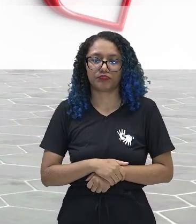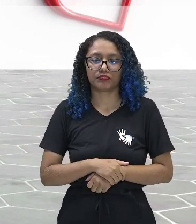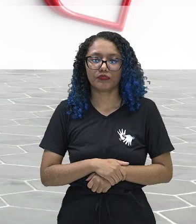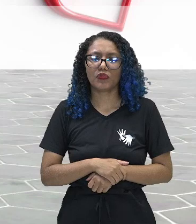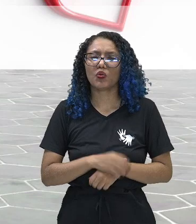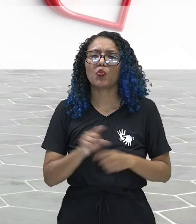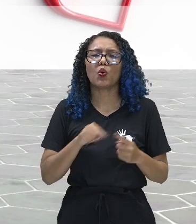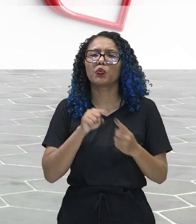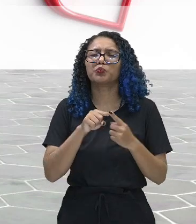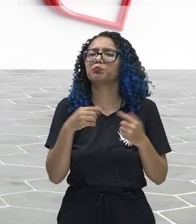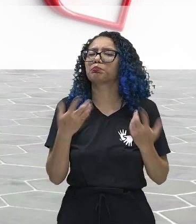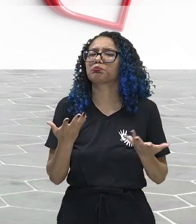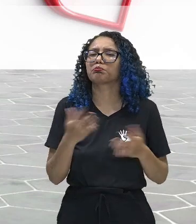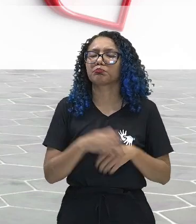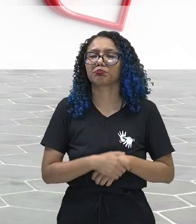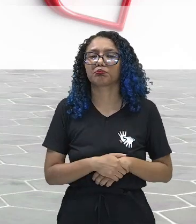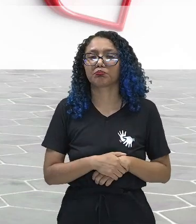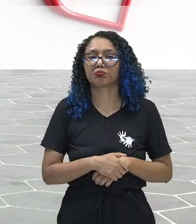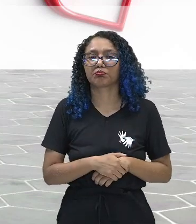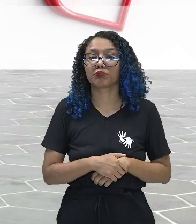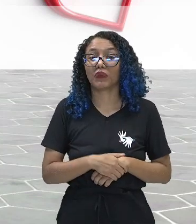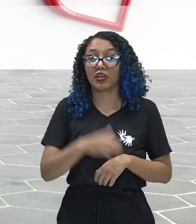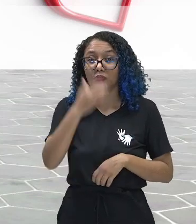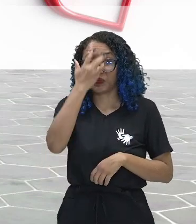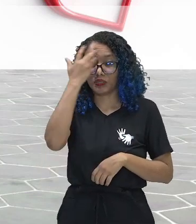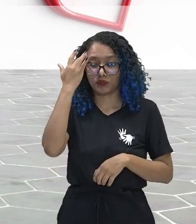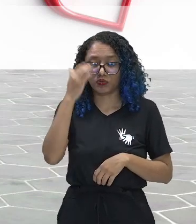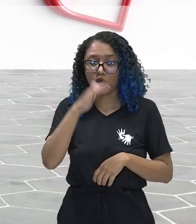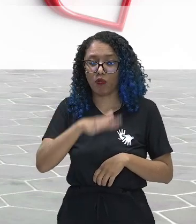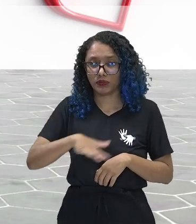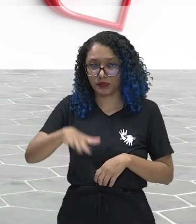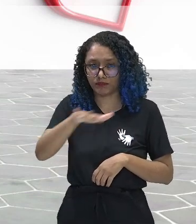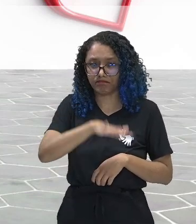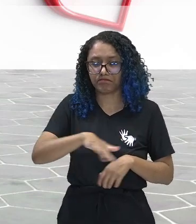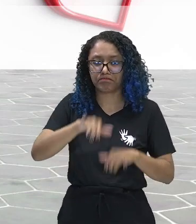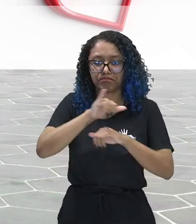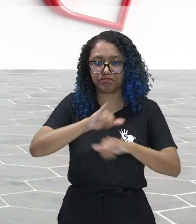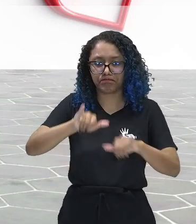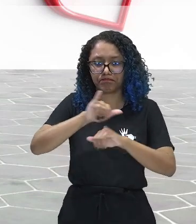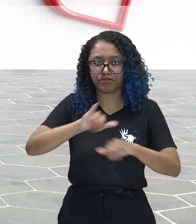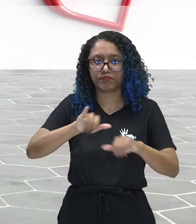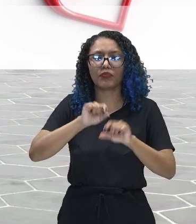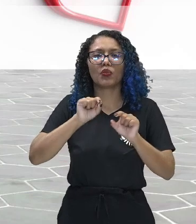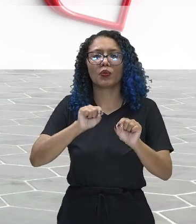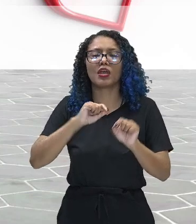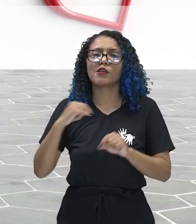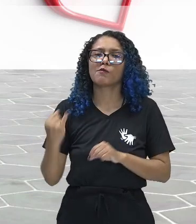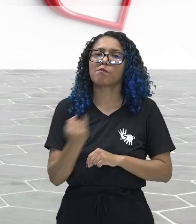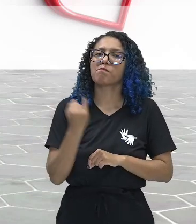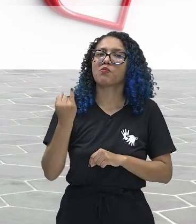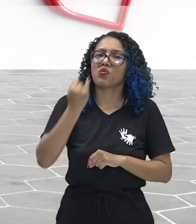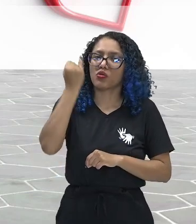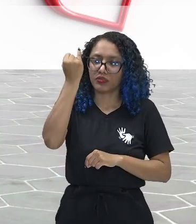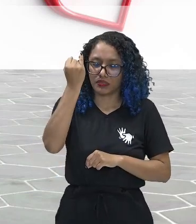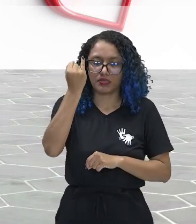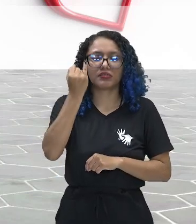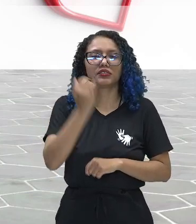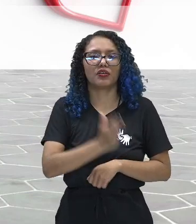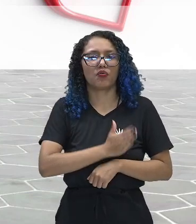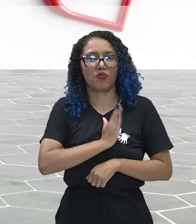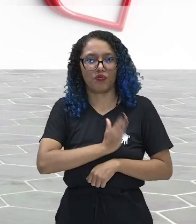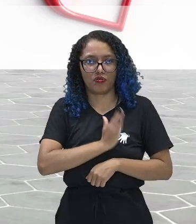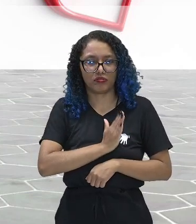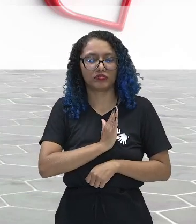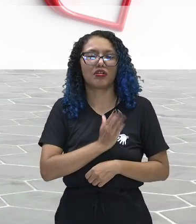é conscientizar as pessoas sobre a importância do coração, né, de manter uma